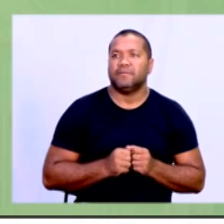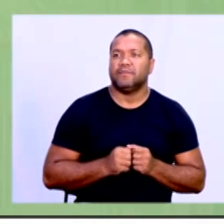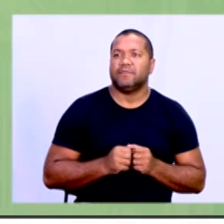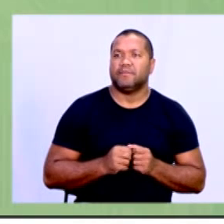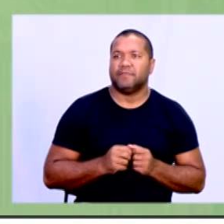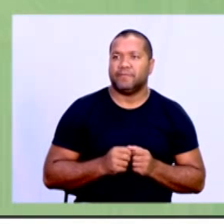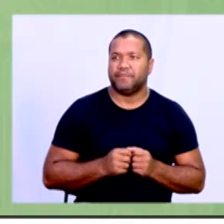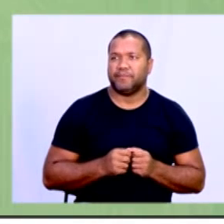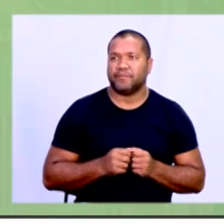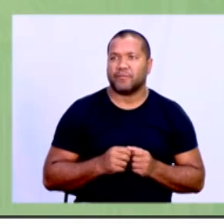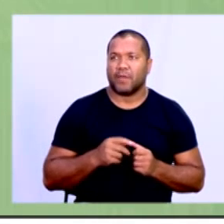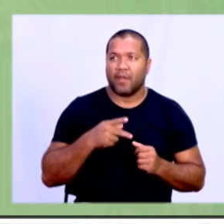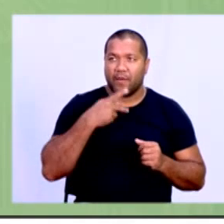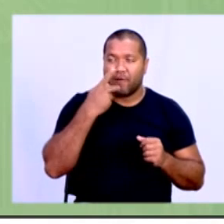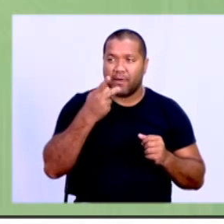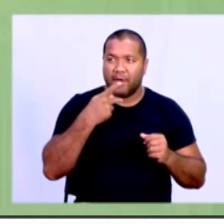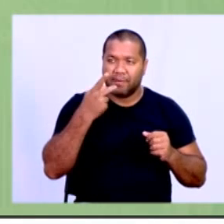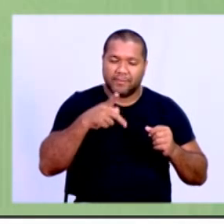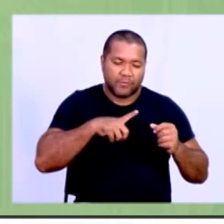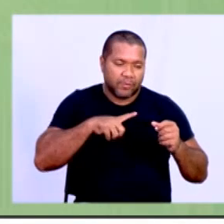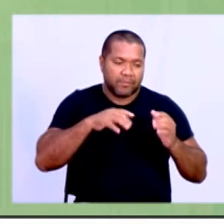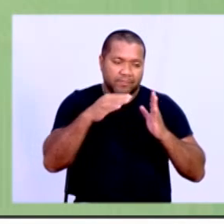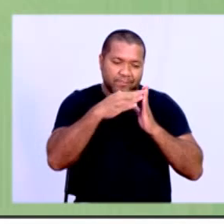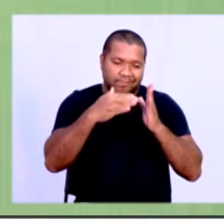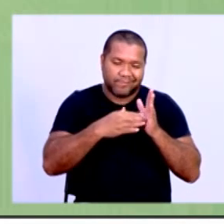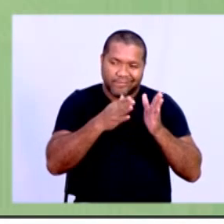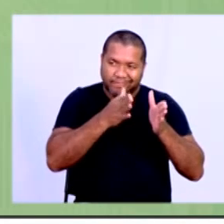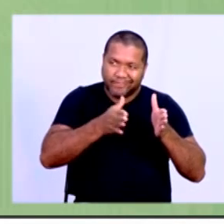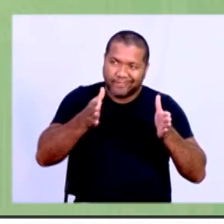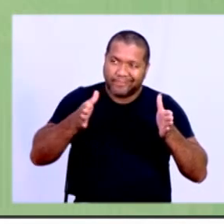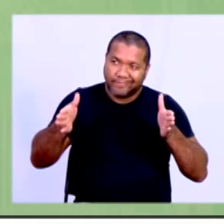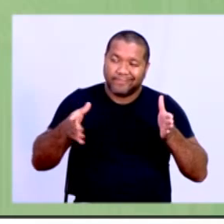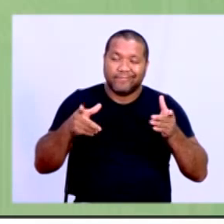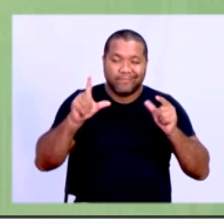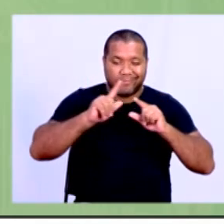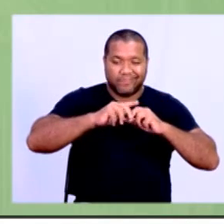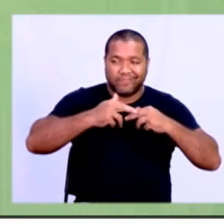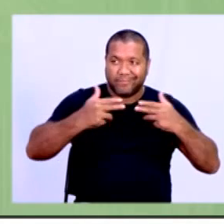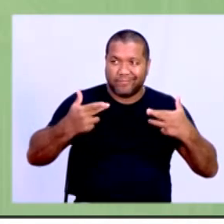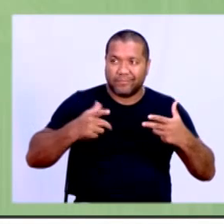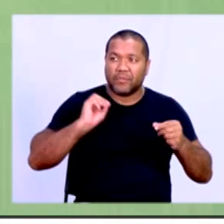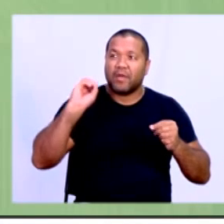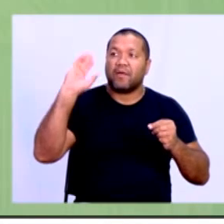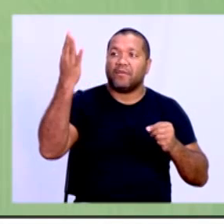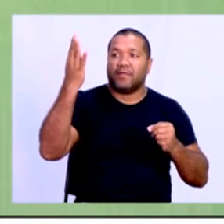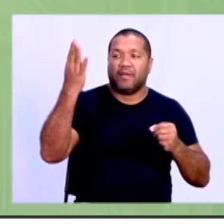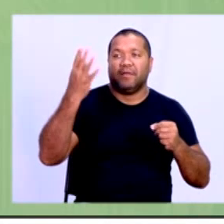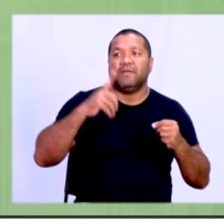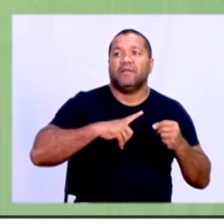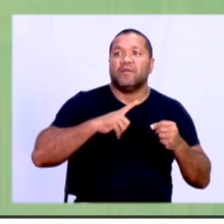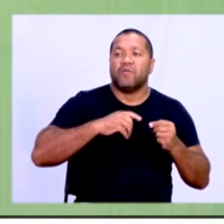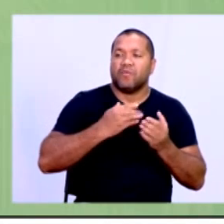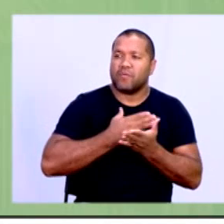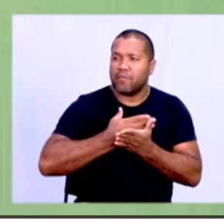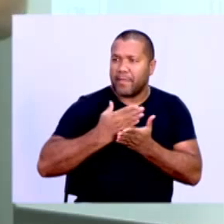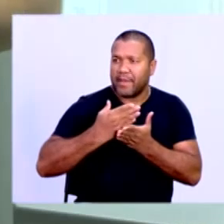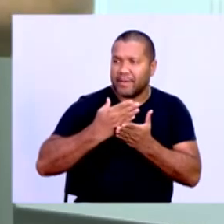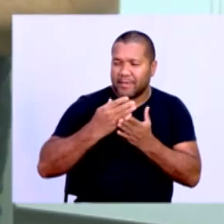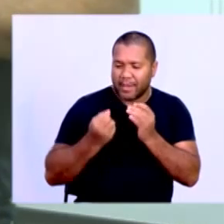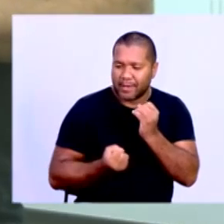Falando sobre programação em camadas. Geralmente, o que acontece é que quando você começa a programar,